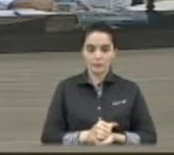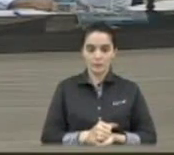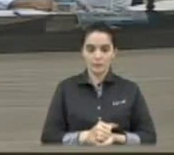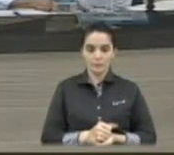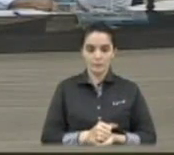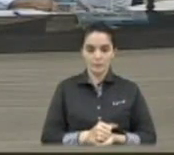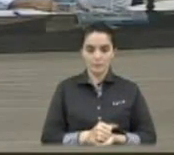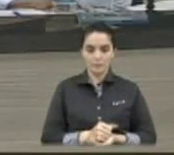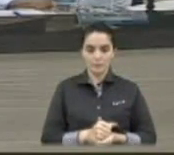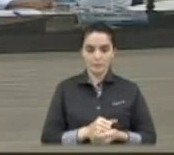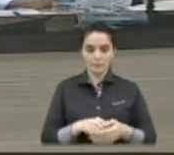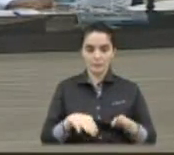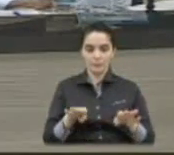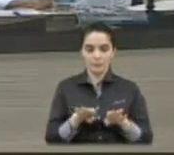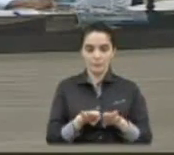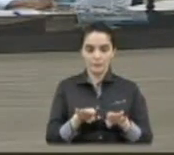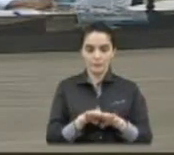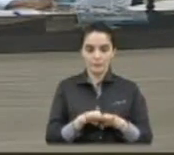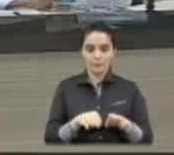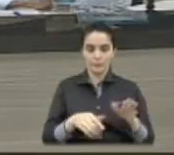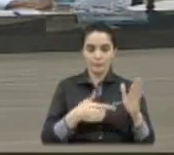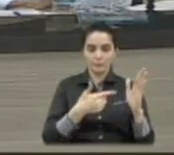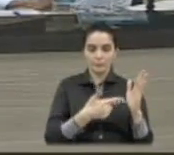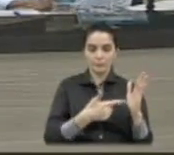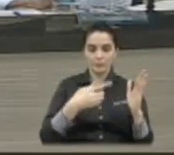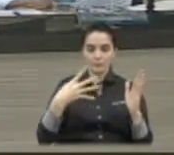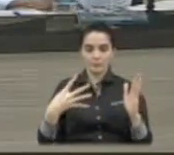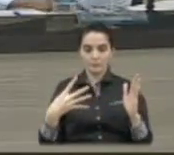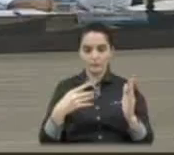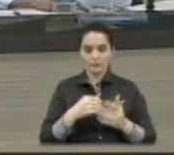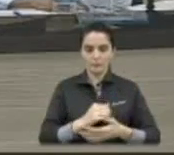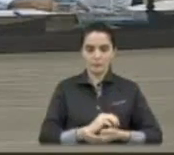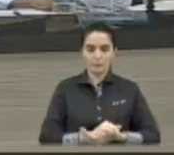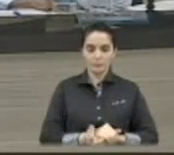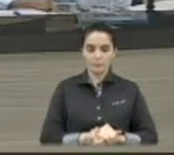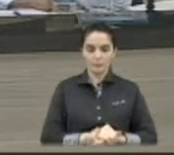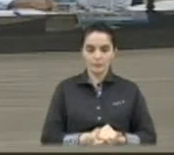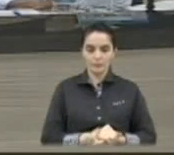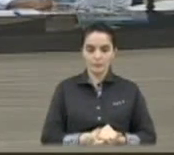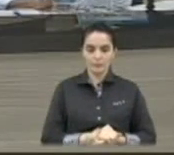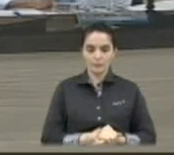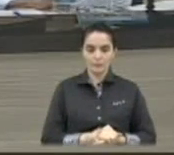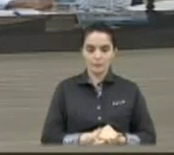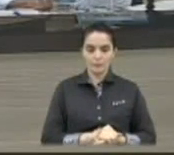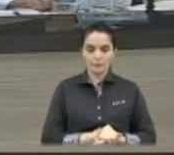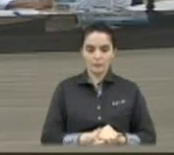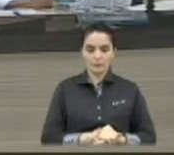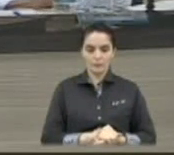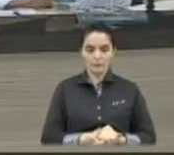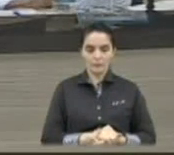Primeiro 16º e depois 24º. 24º é nome